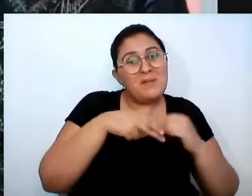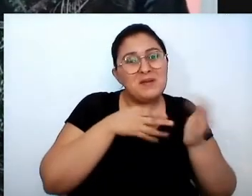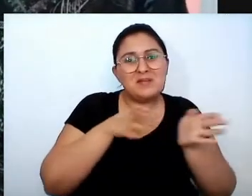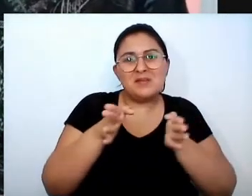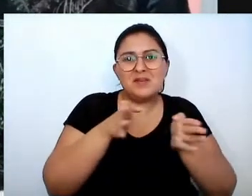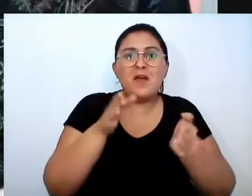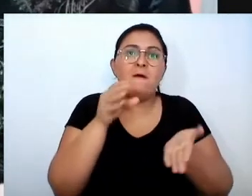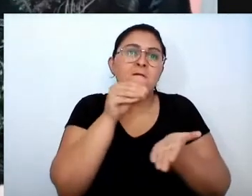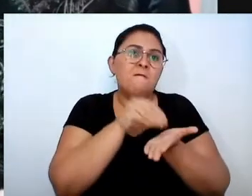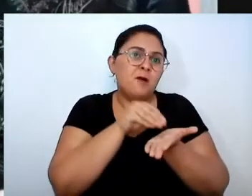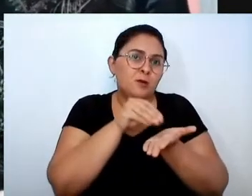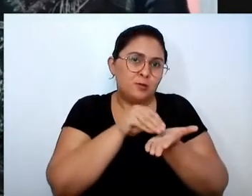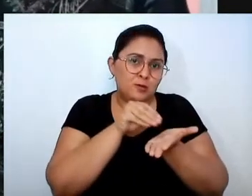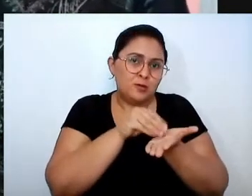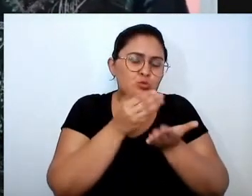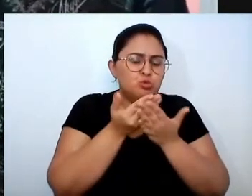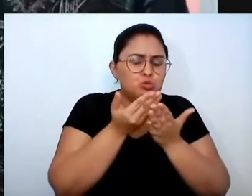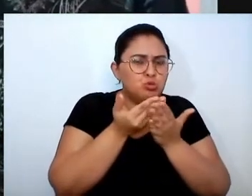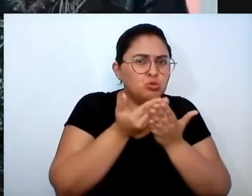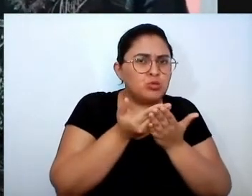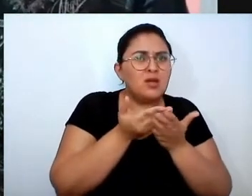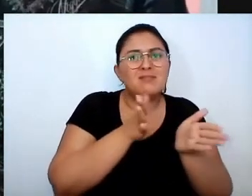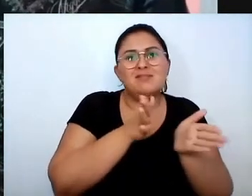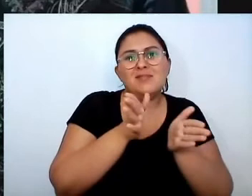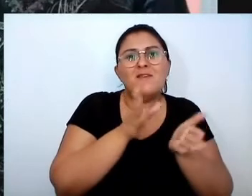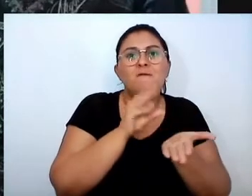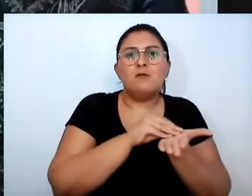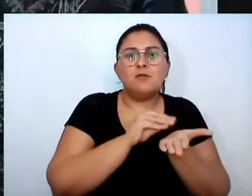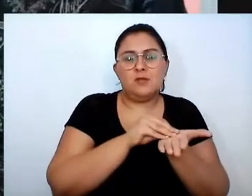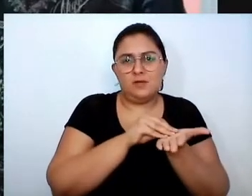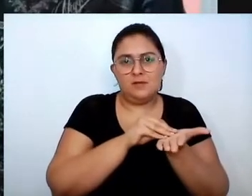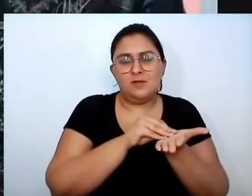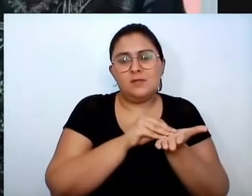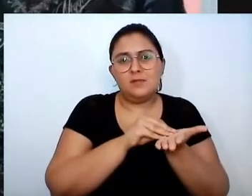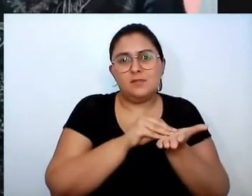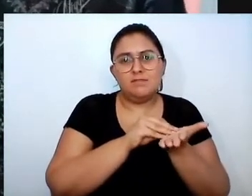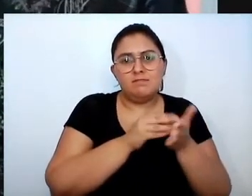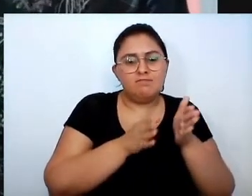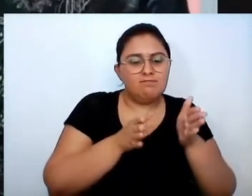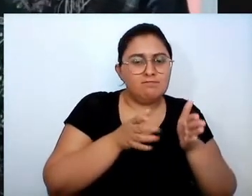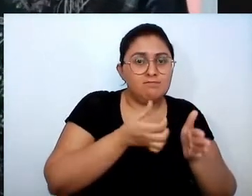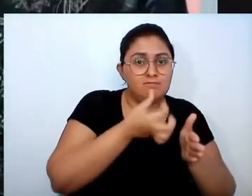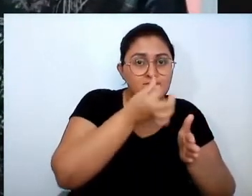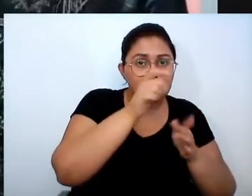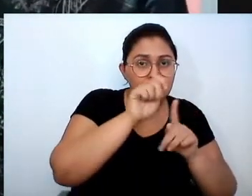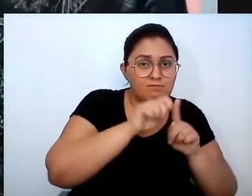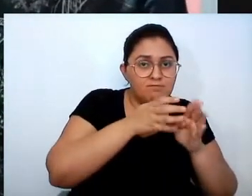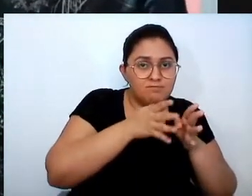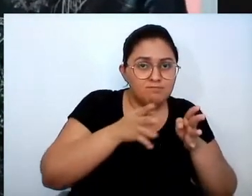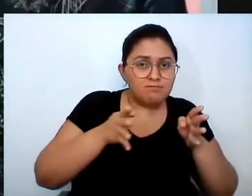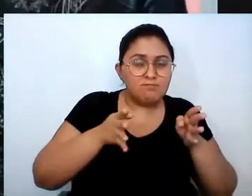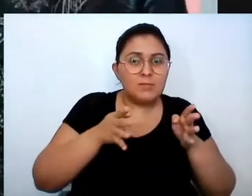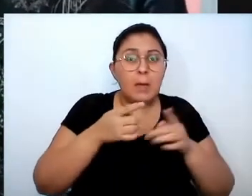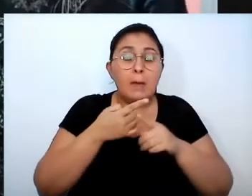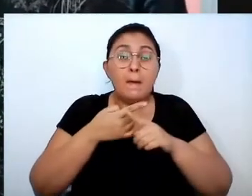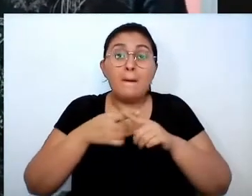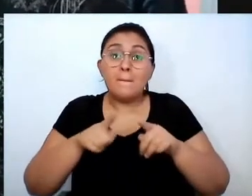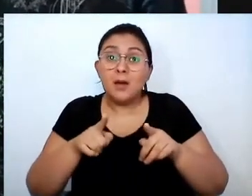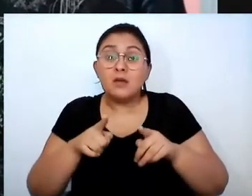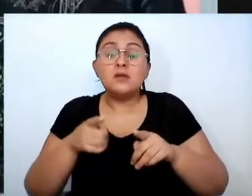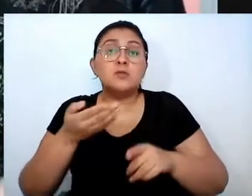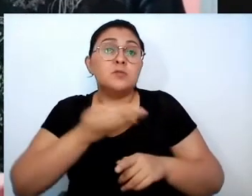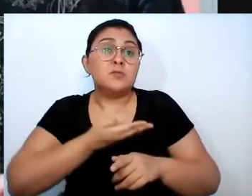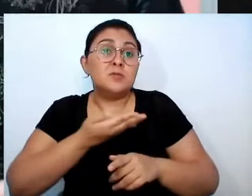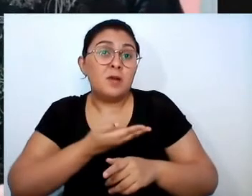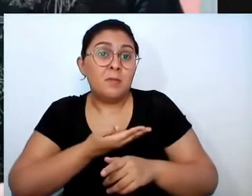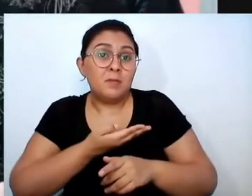recursos para estudar, para então começar a estudar. Mas aí tem alguns amigos que